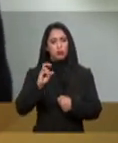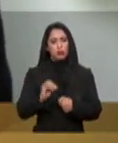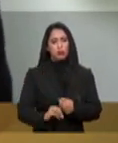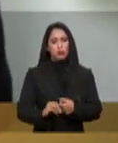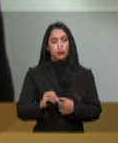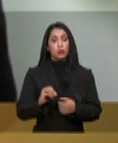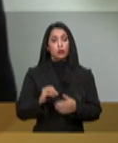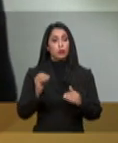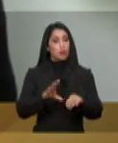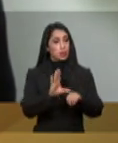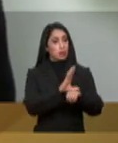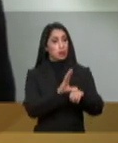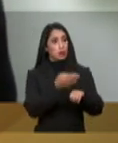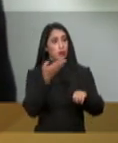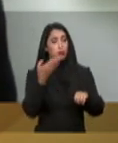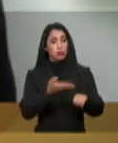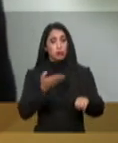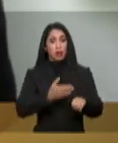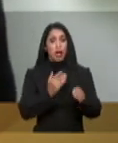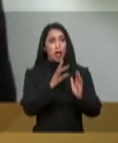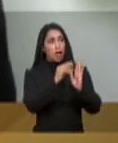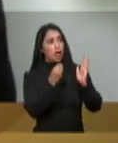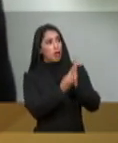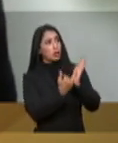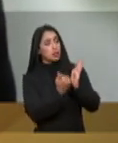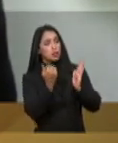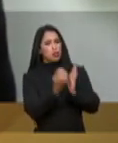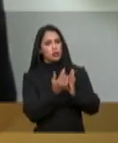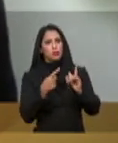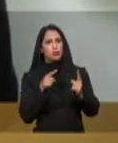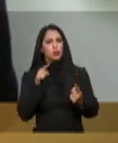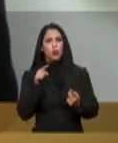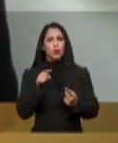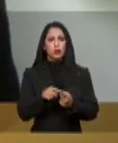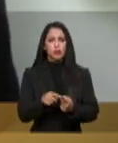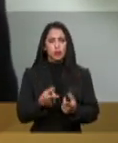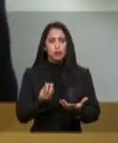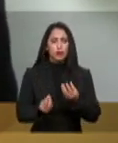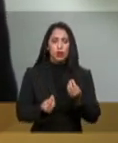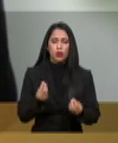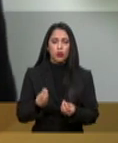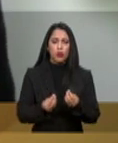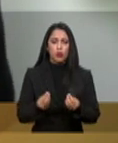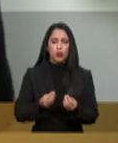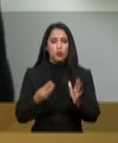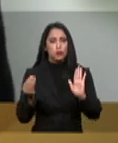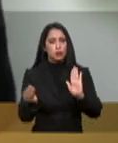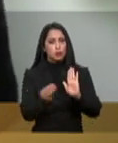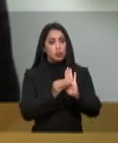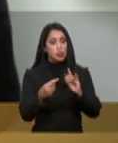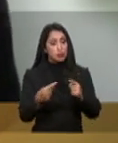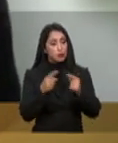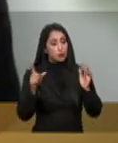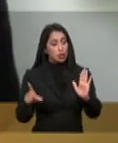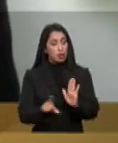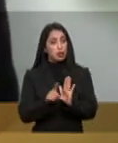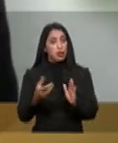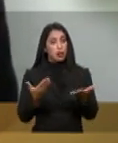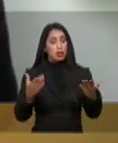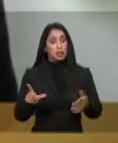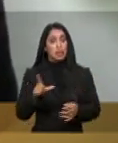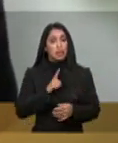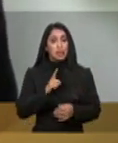da Lei Maior. Em verdade, a inicial sequer aponta objetivamente o modo pelo qual o dispositivo legal em questão acarretaria